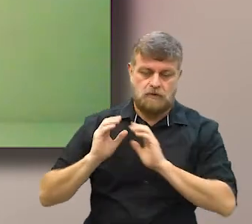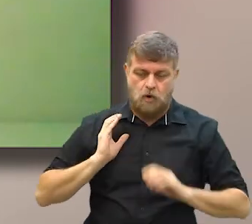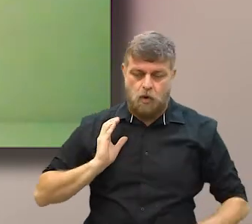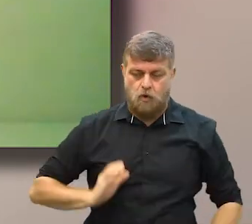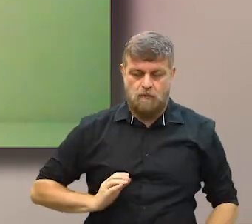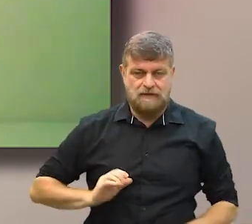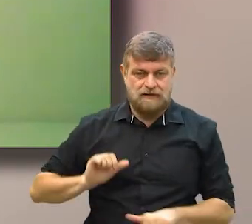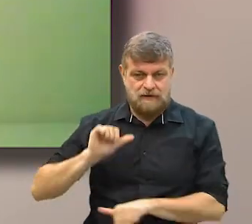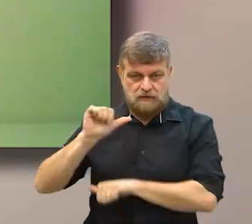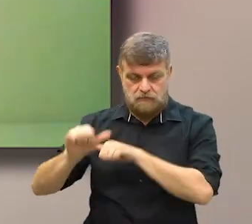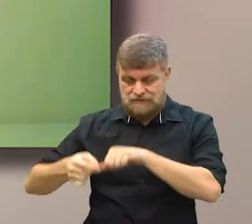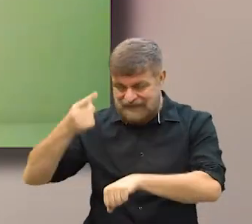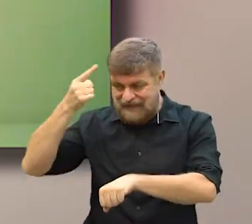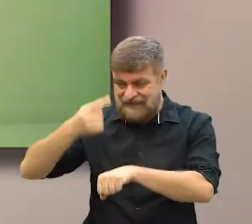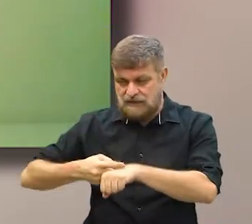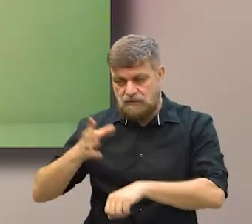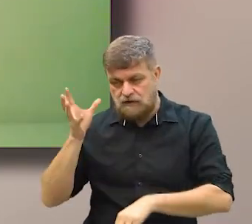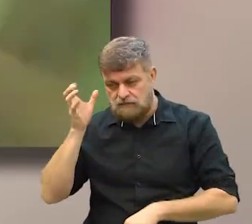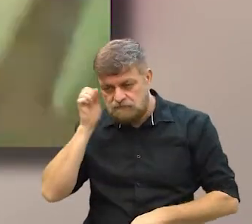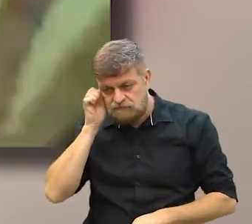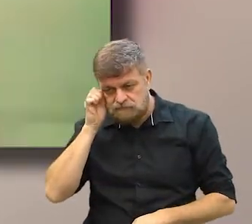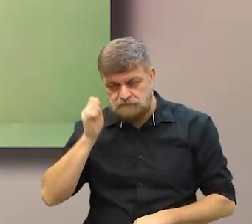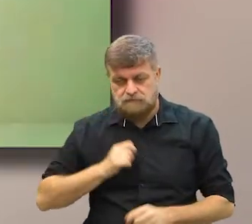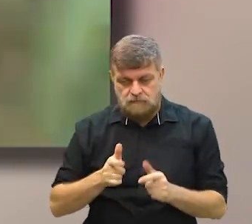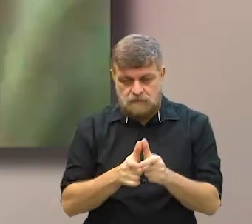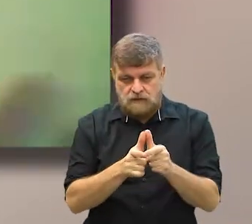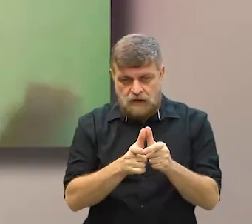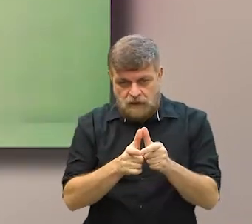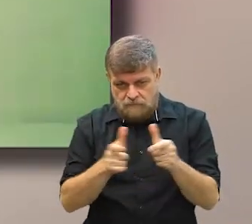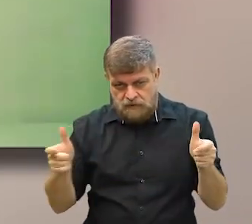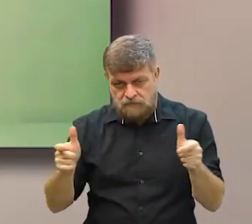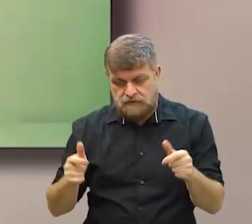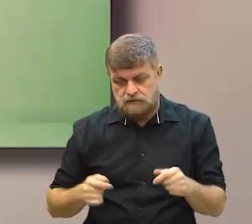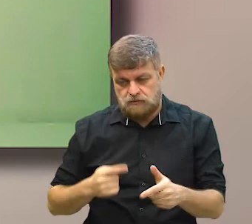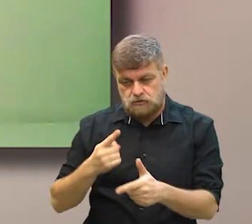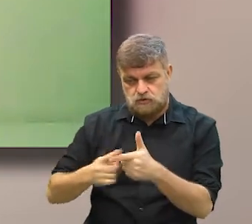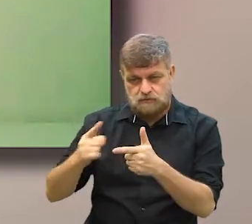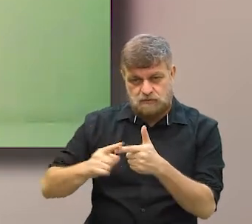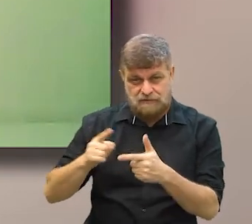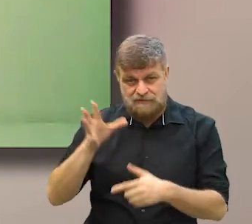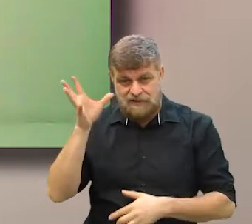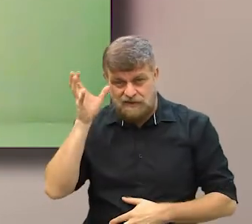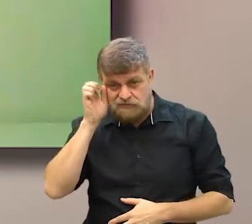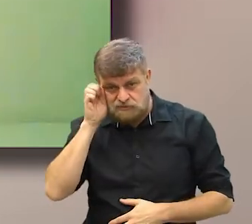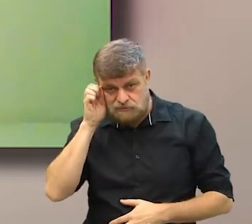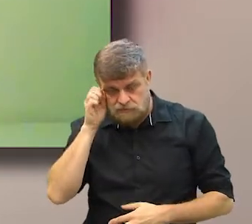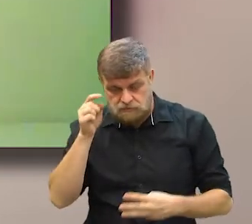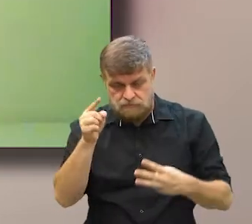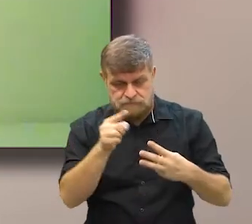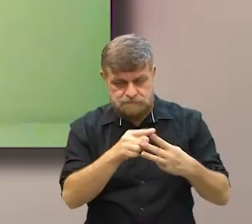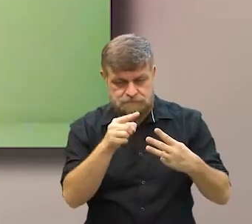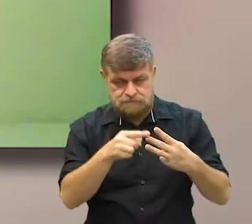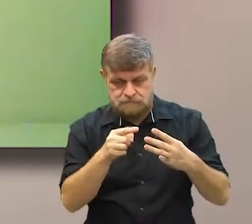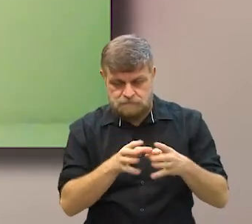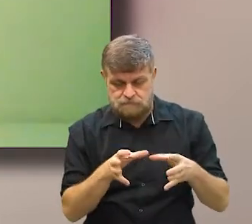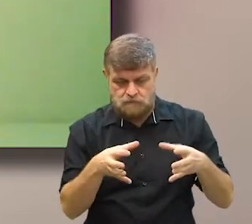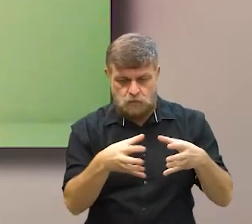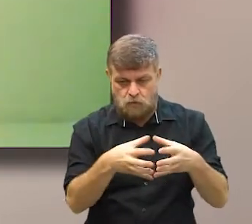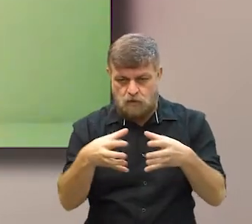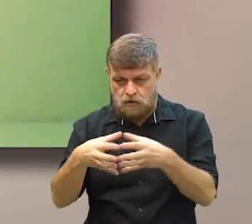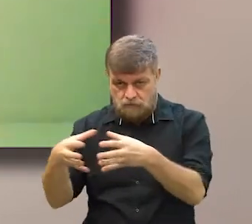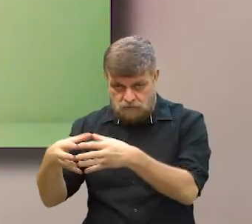de comportamento durante o sono. De maneira geral, grande parte dos transtornos do sono está numa dessas